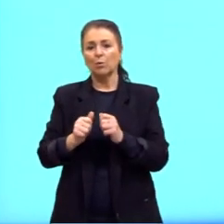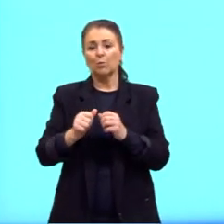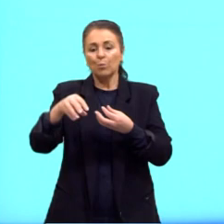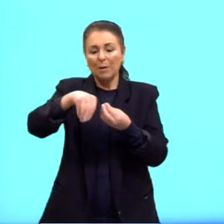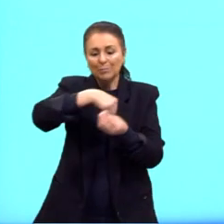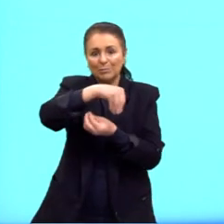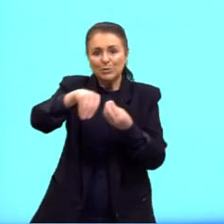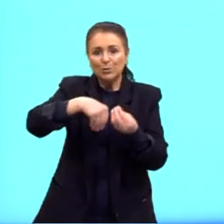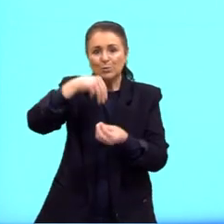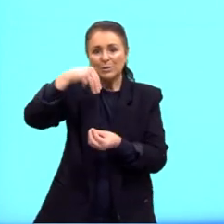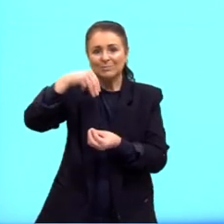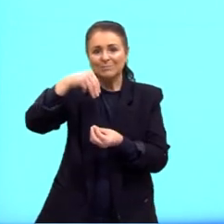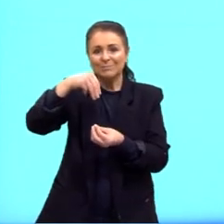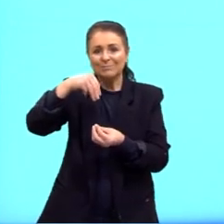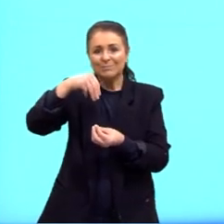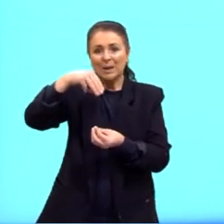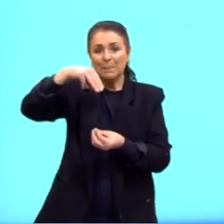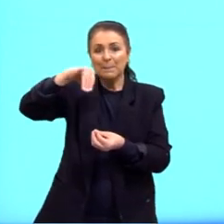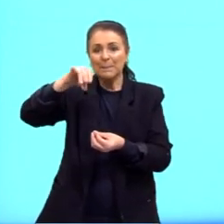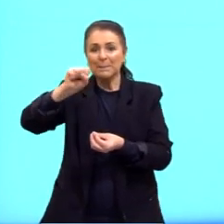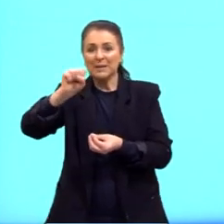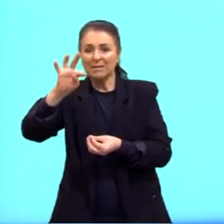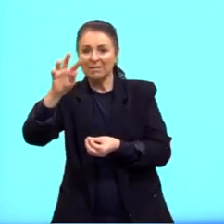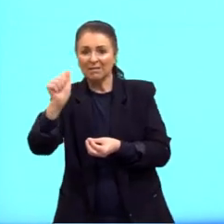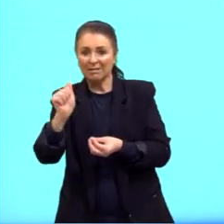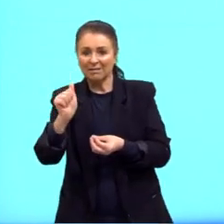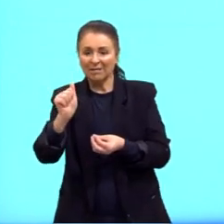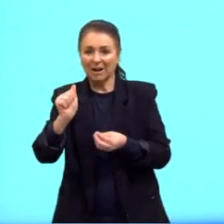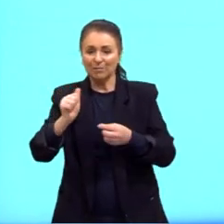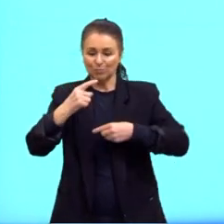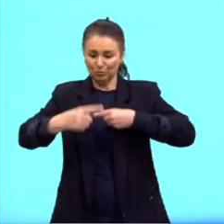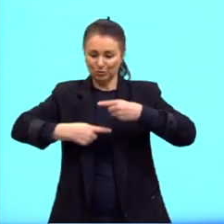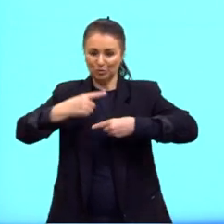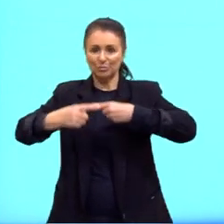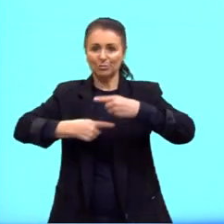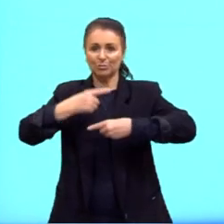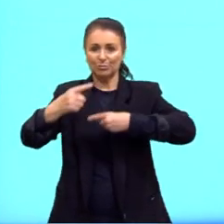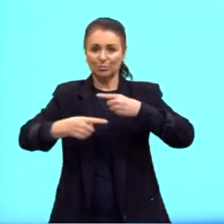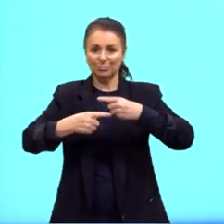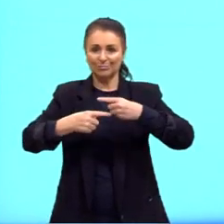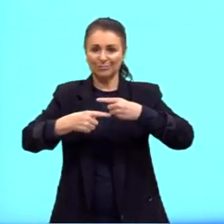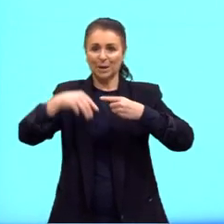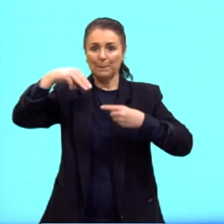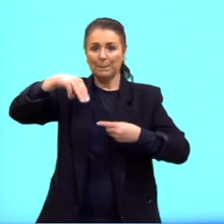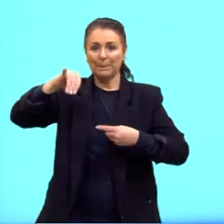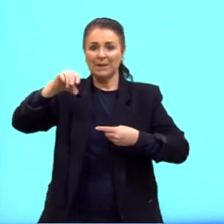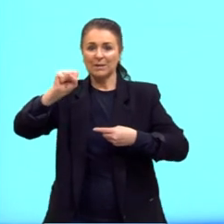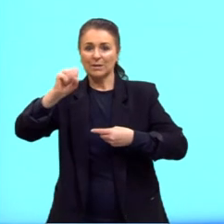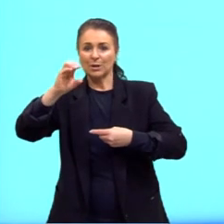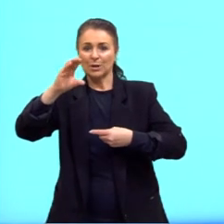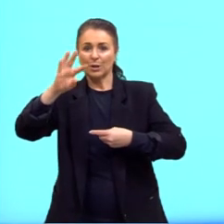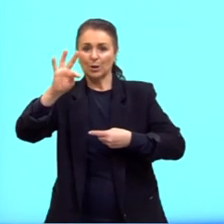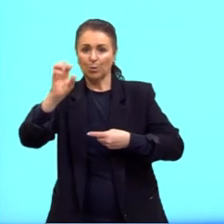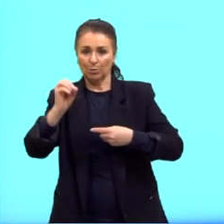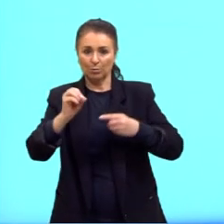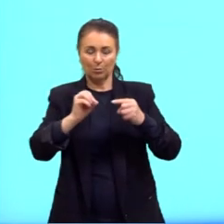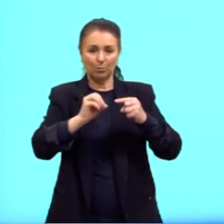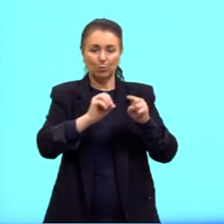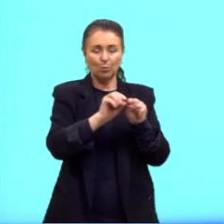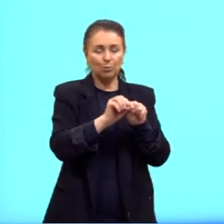mista de resistores tá então é um circuito que a gente a gente circuito misto Oi